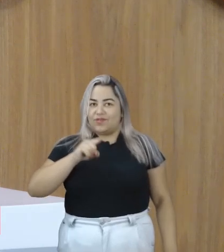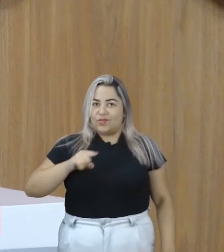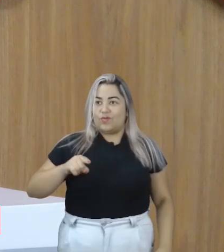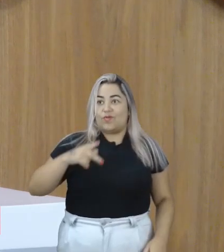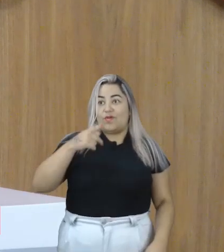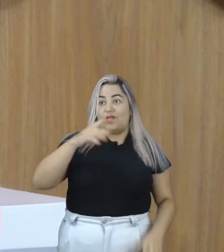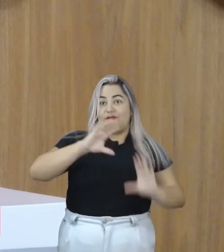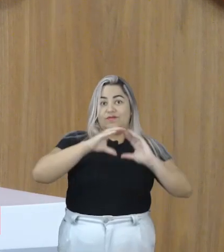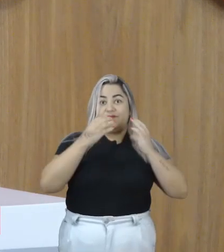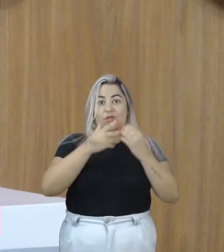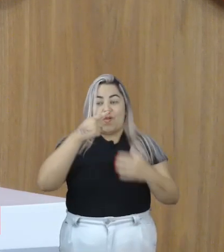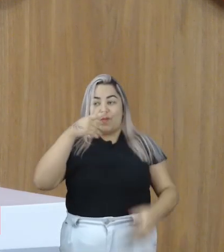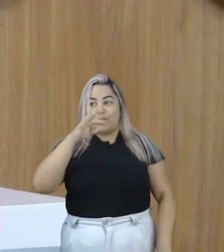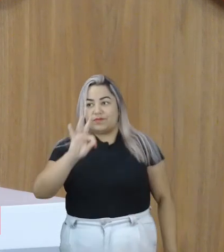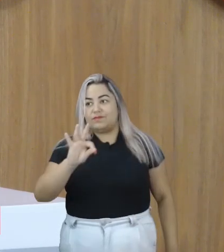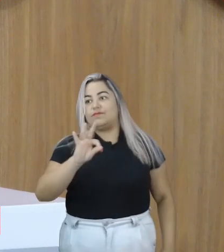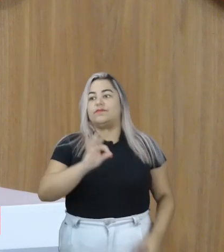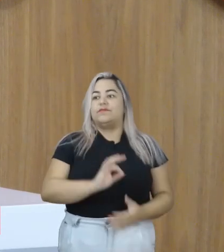PT.